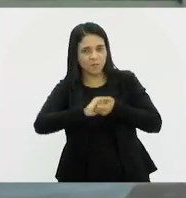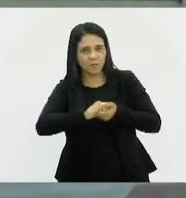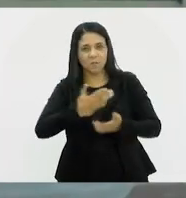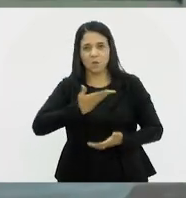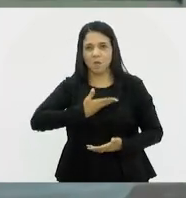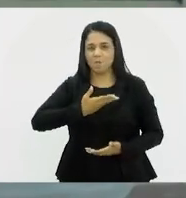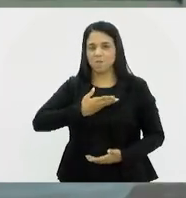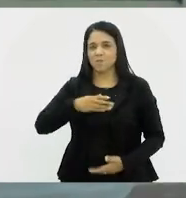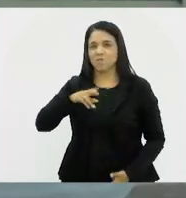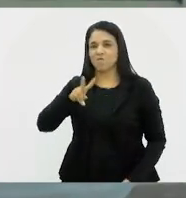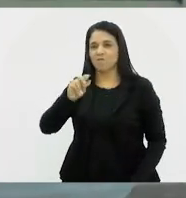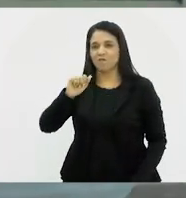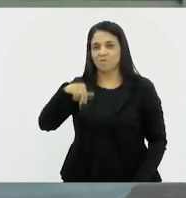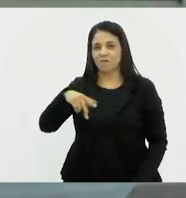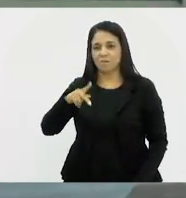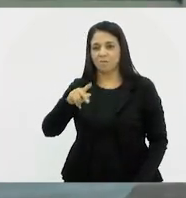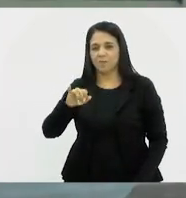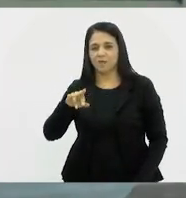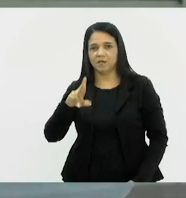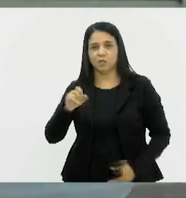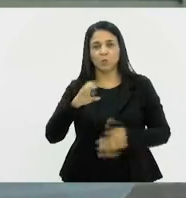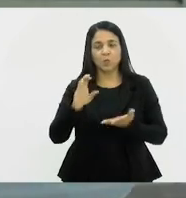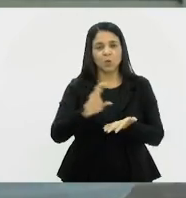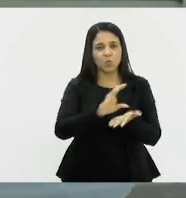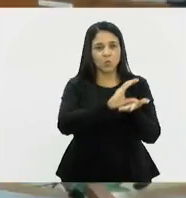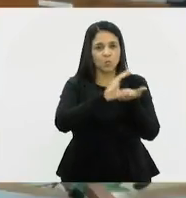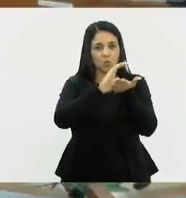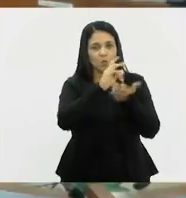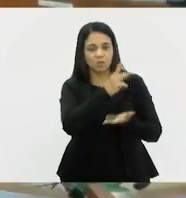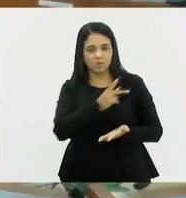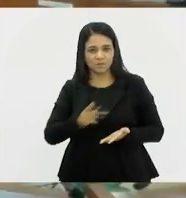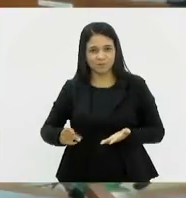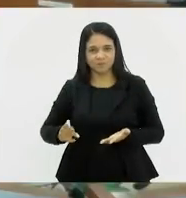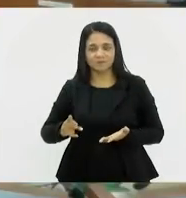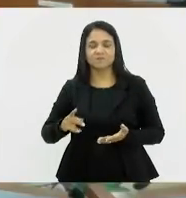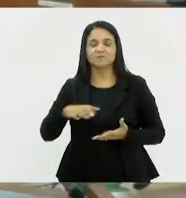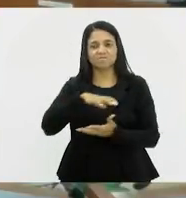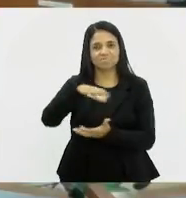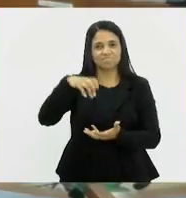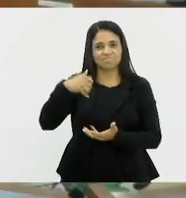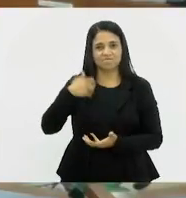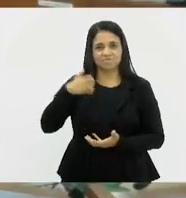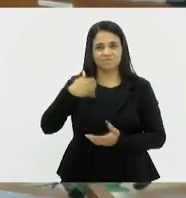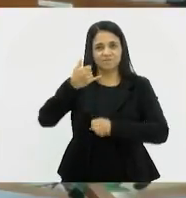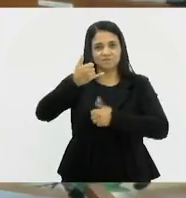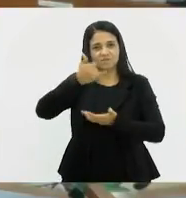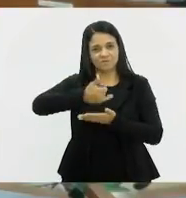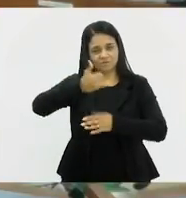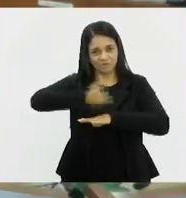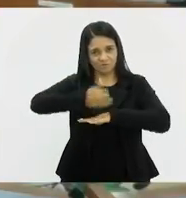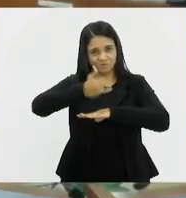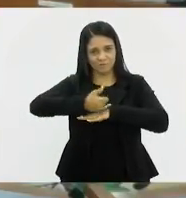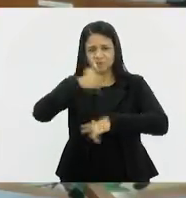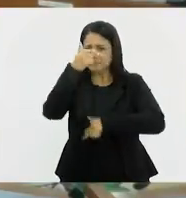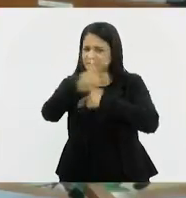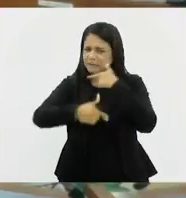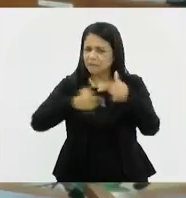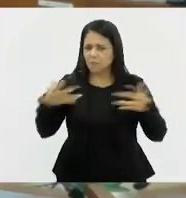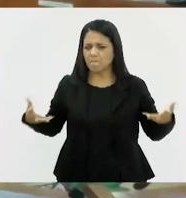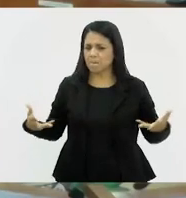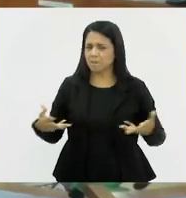Vampirinho, presidente do Conselho da Pessoa Idosa de Volta Redonda, que vem fazendo um trabalho extraordinário aqui na